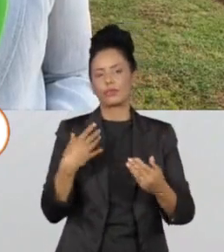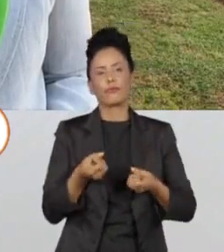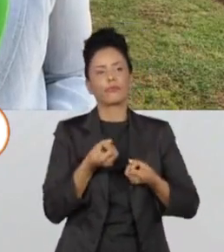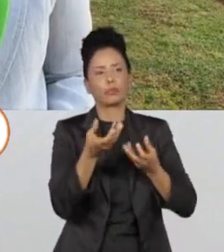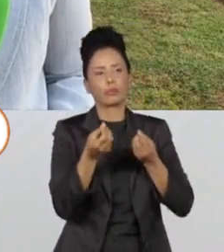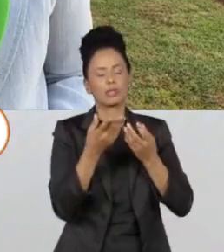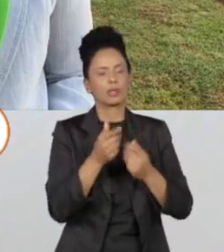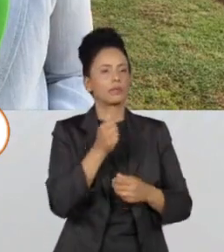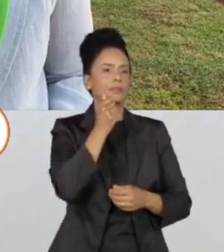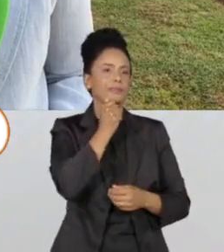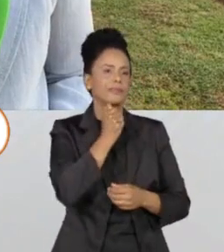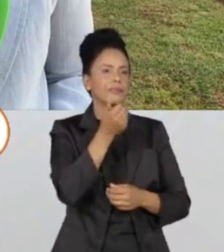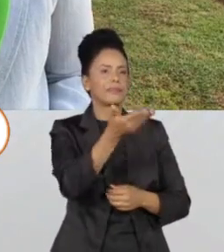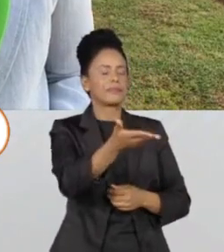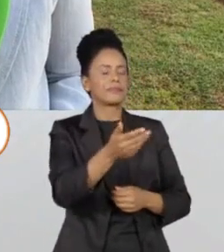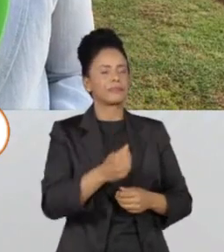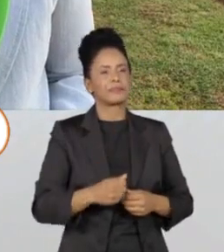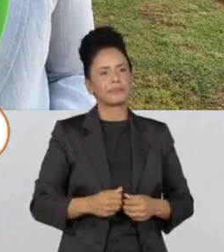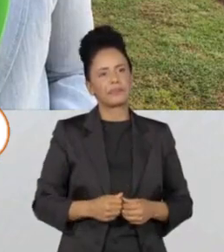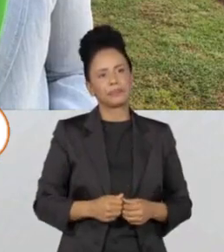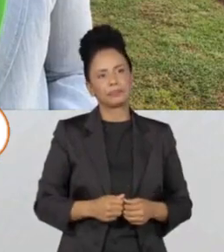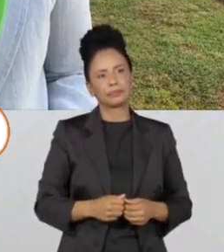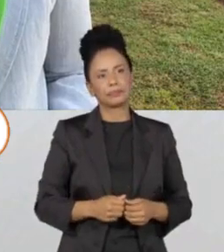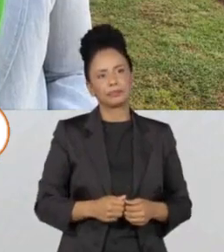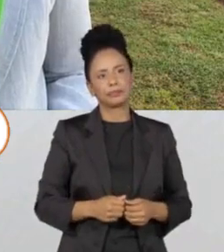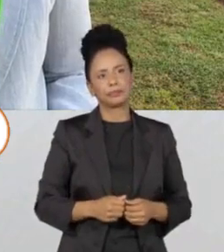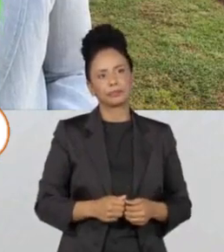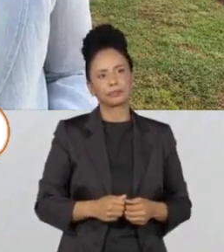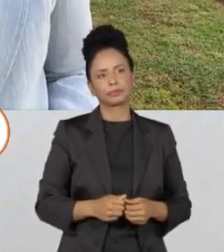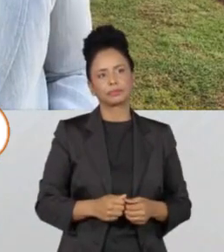informações é a repórter Aline Porcina. Aline.